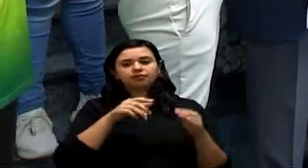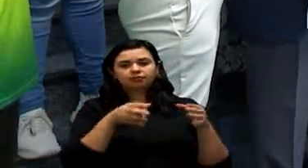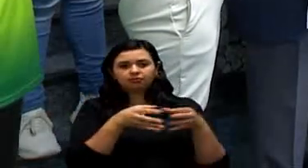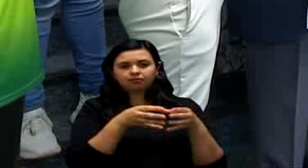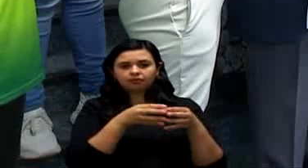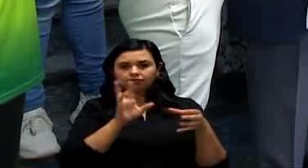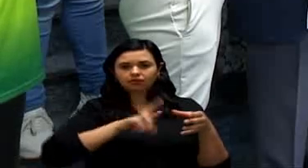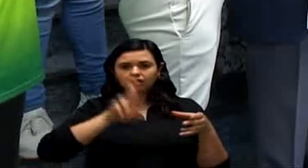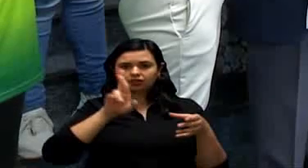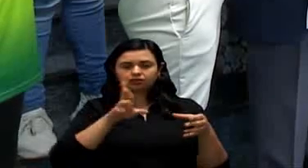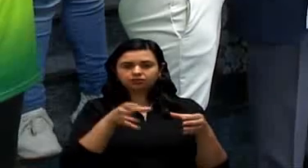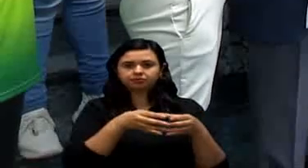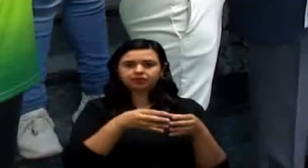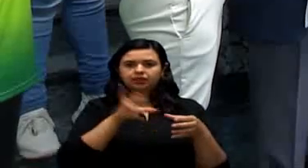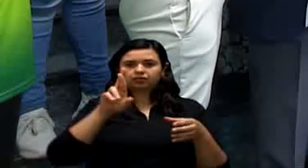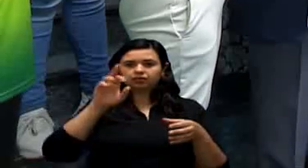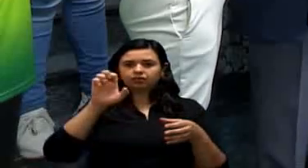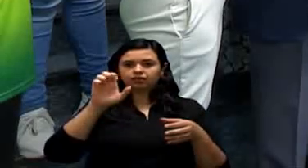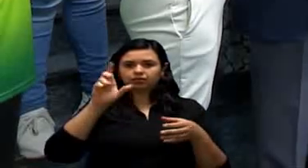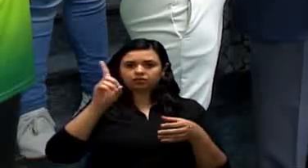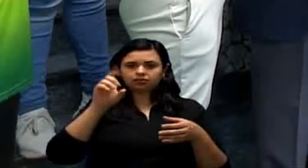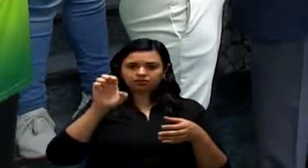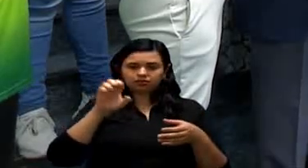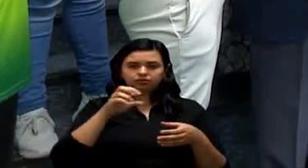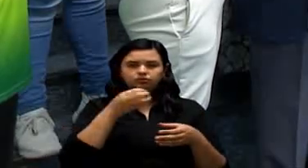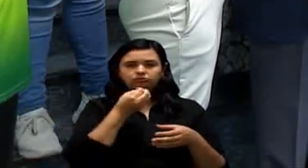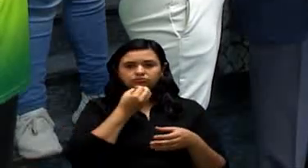Vereador João Donizete a sua homenagem